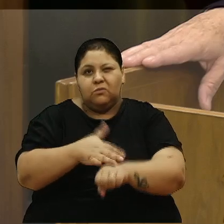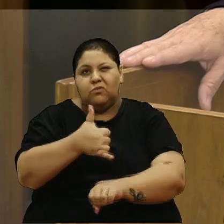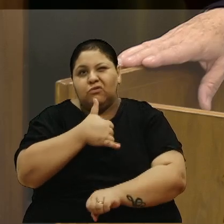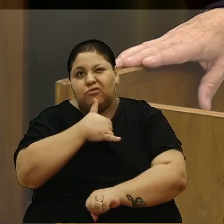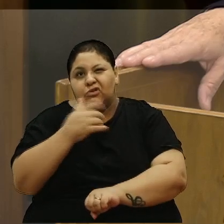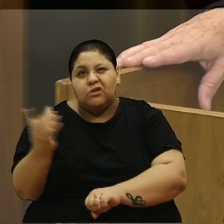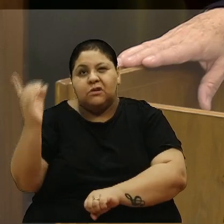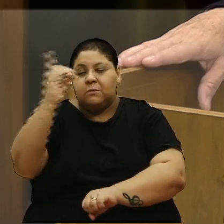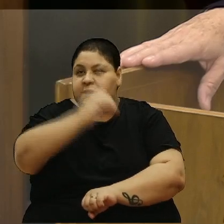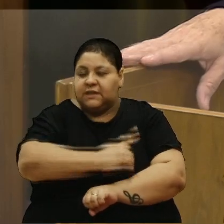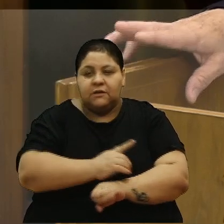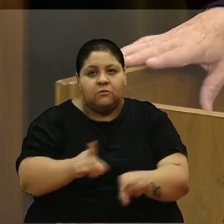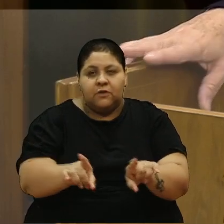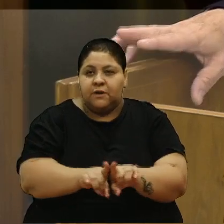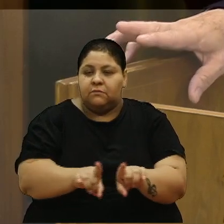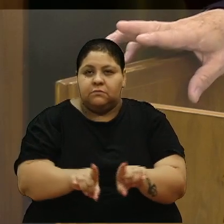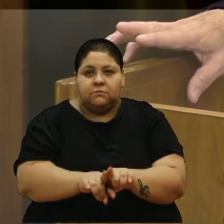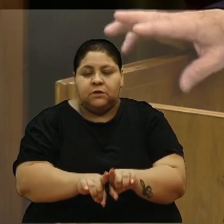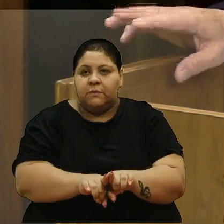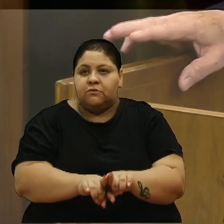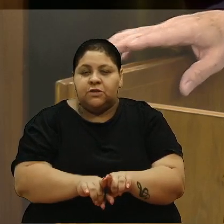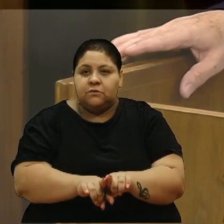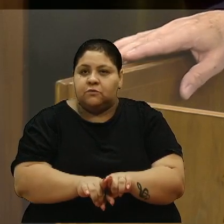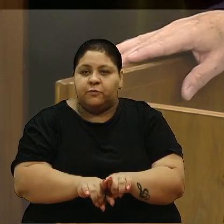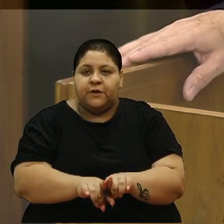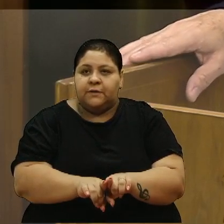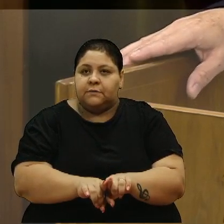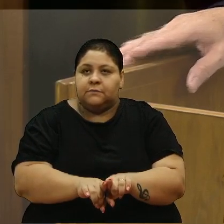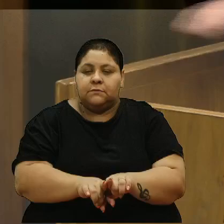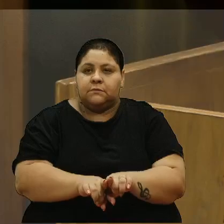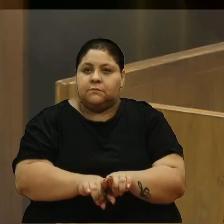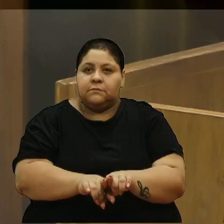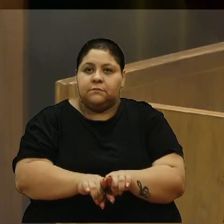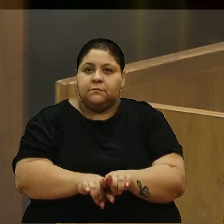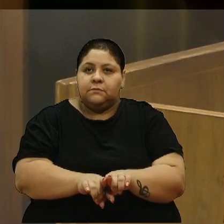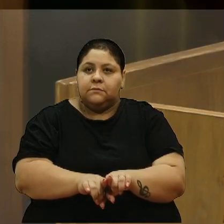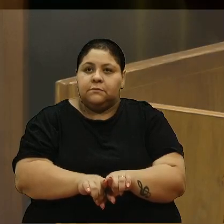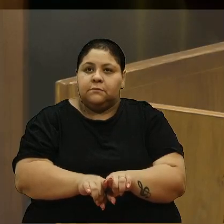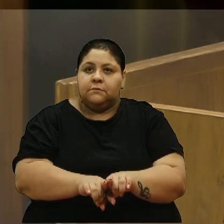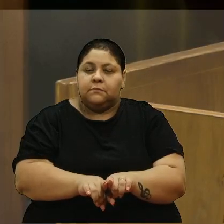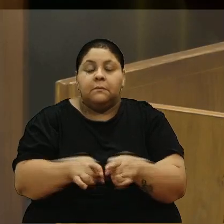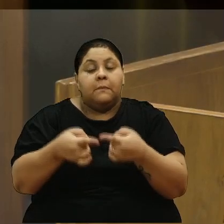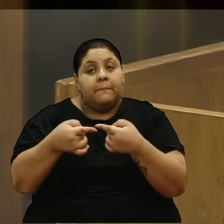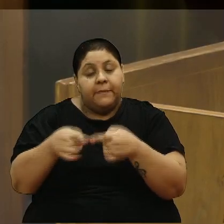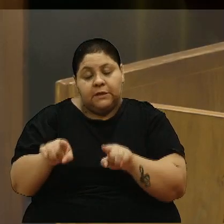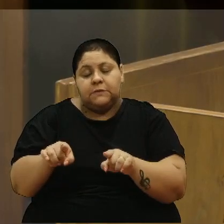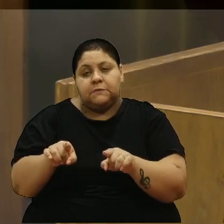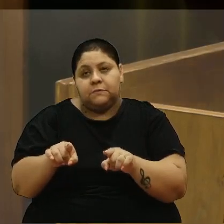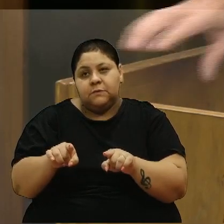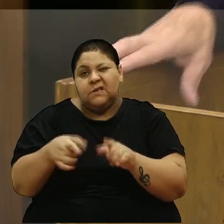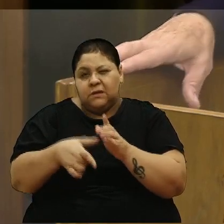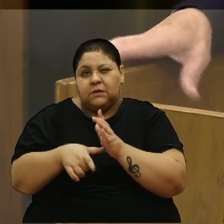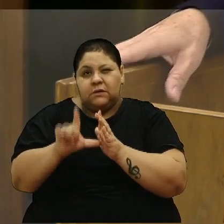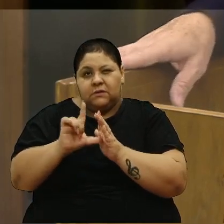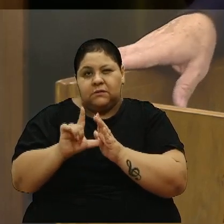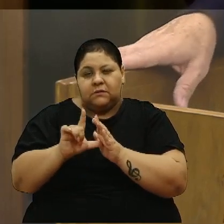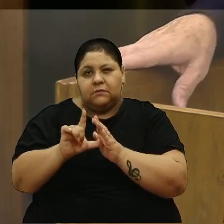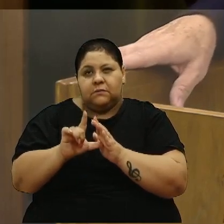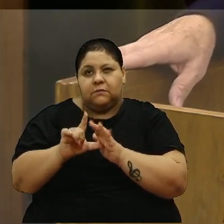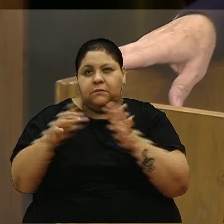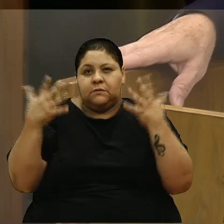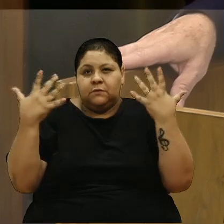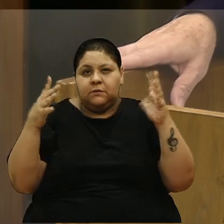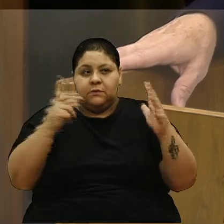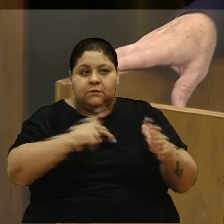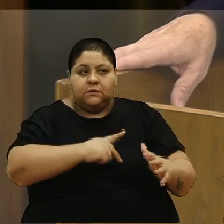luto, e nós precisamos refletir muito sobre isso. Mas eu quero, antes de mais nada, saudar o